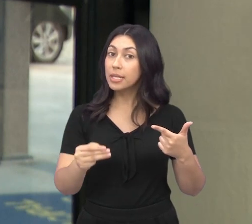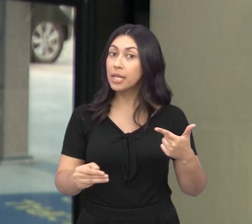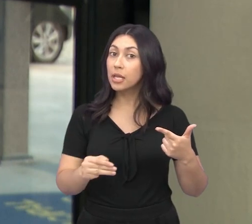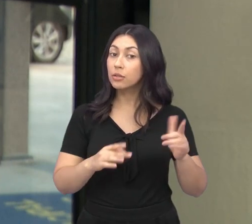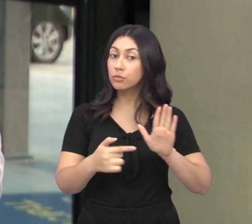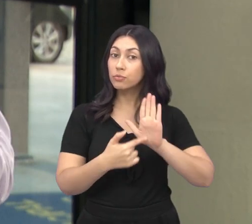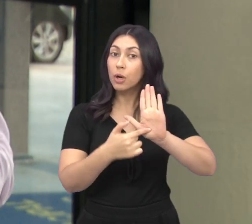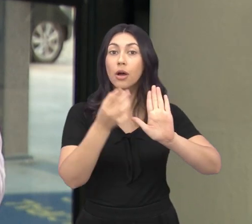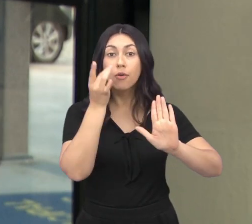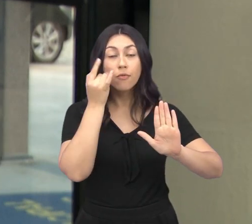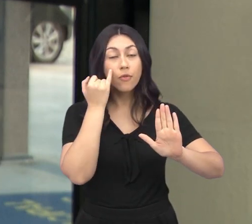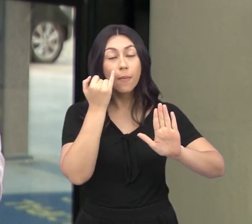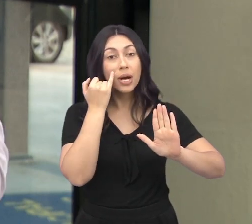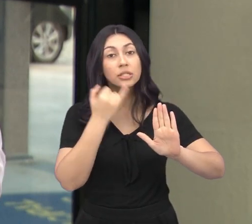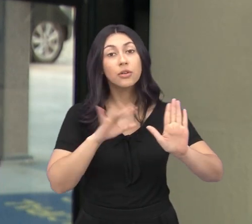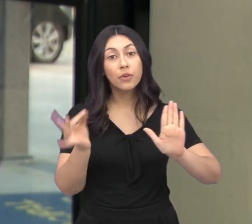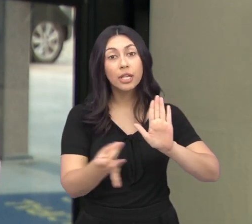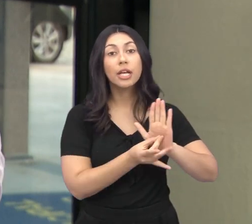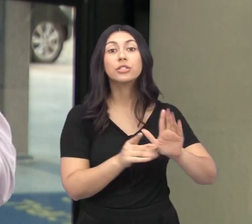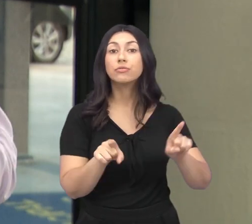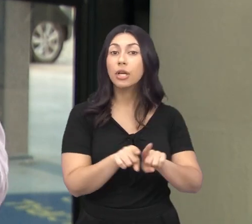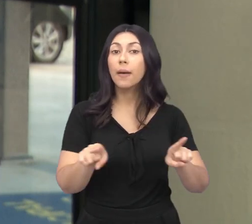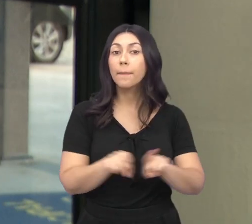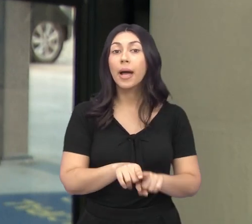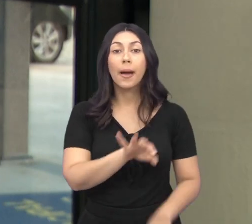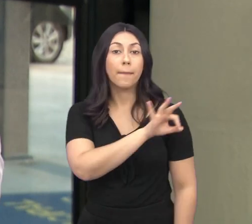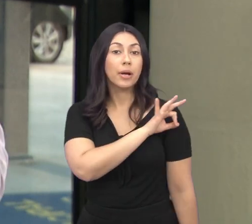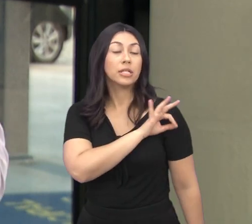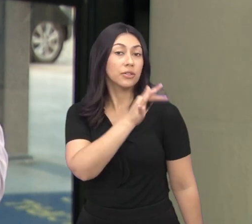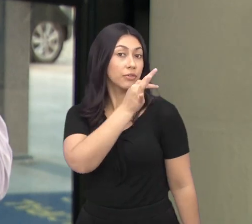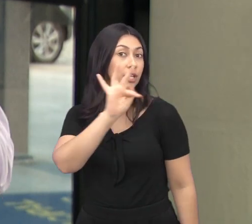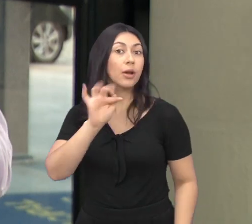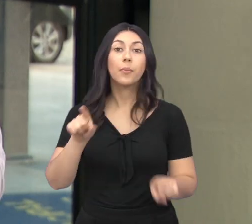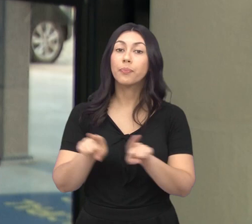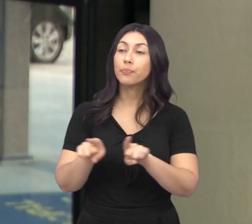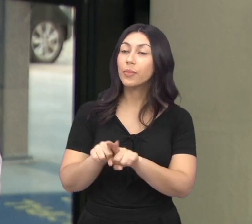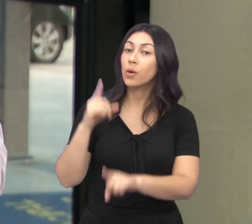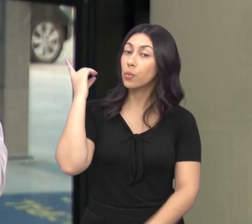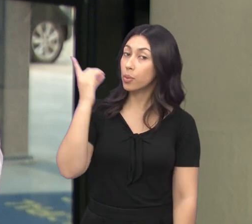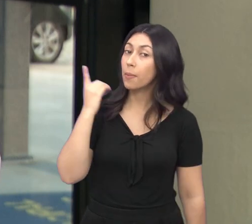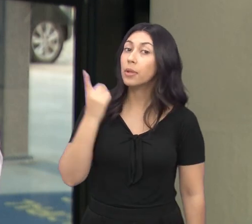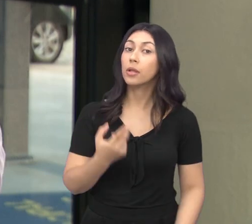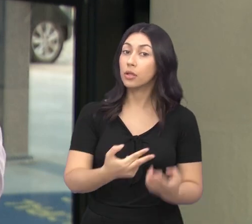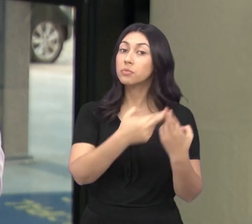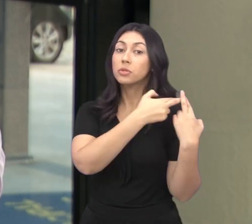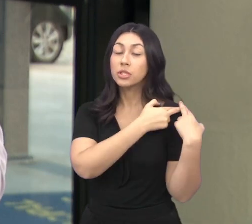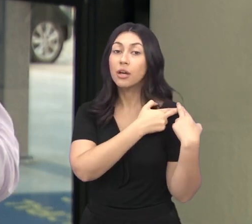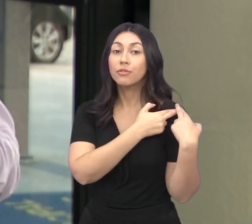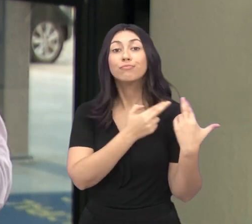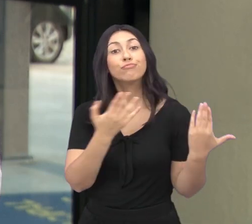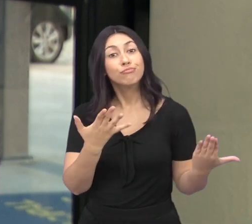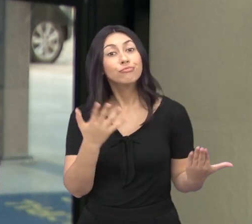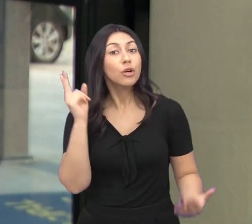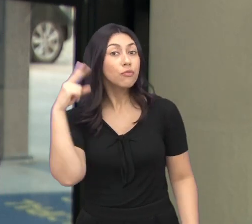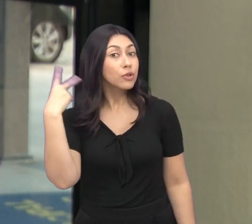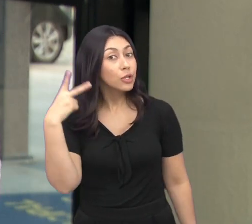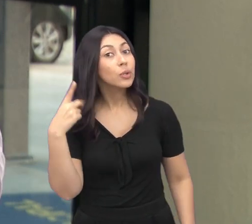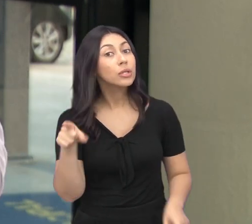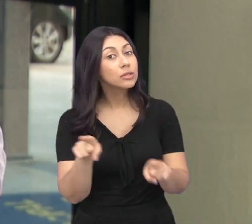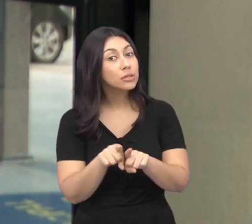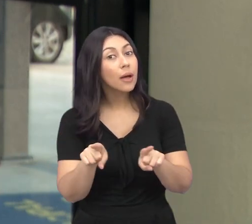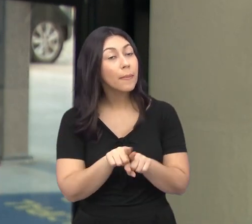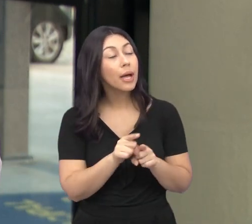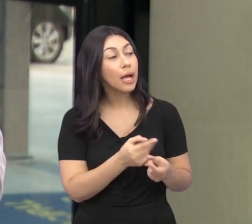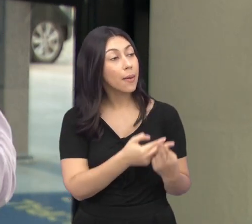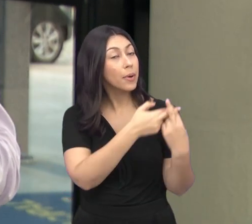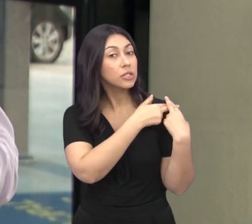da Transparência, além da Polícia Federal. Os deputados também são responsáveis por exercer esse papel, assim como os vereadores, que